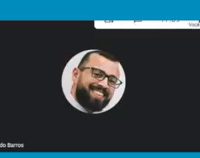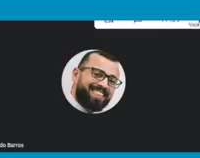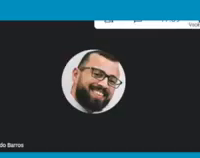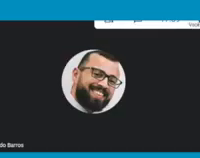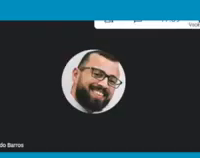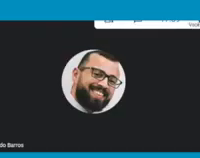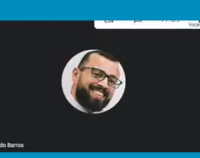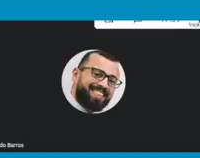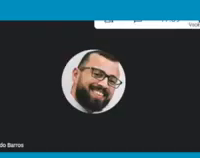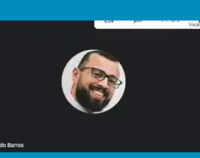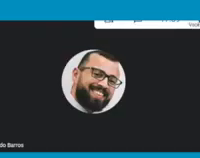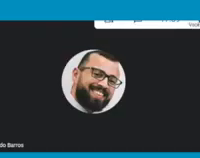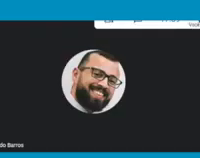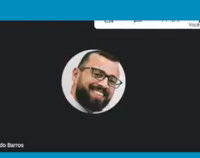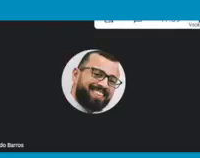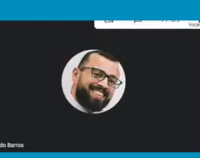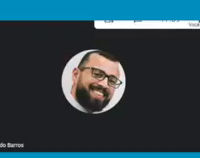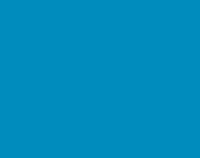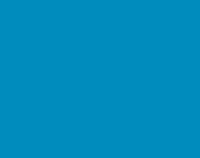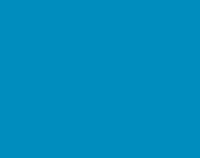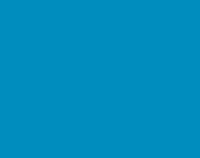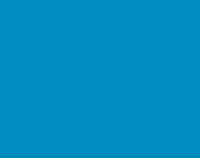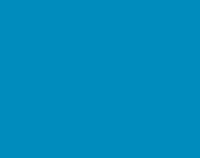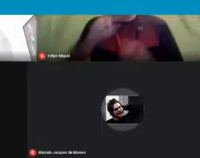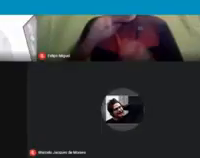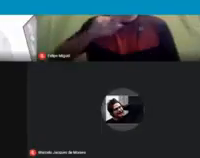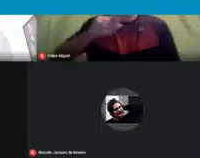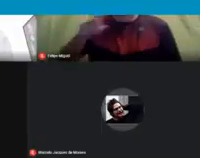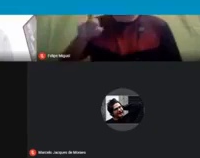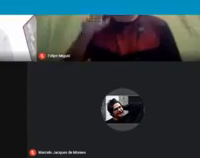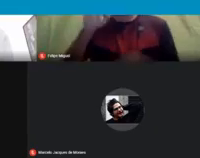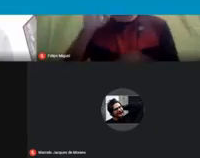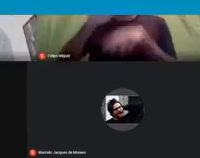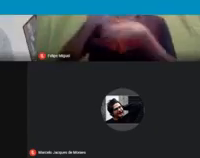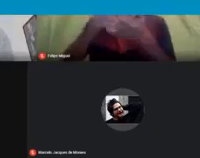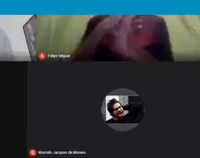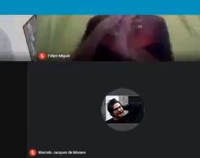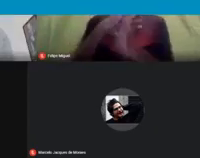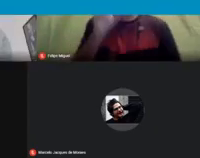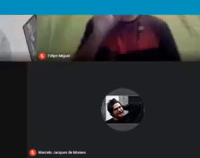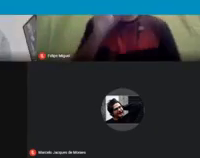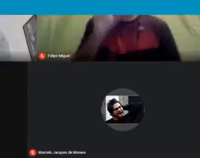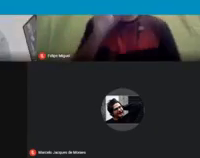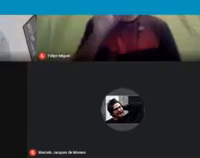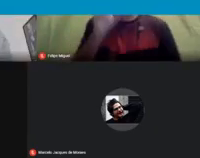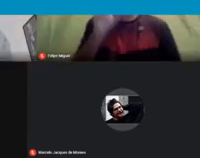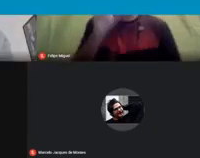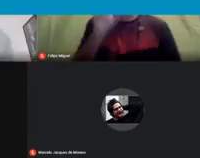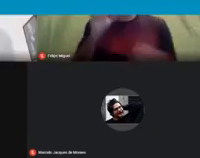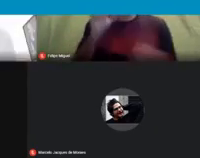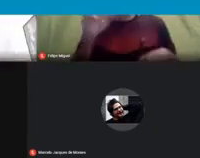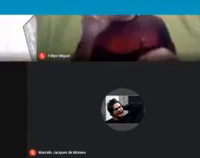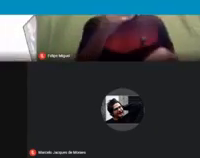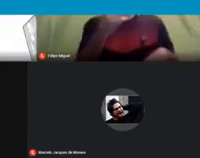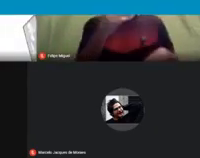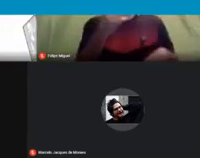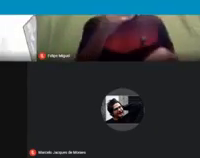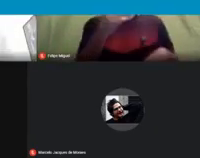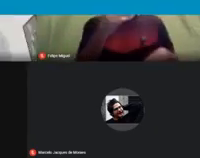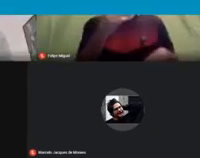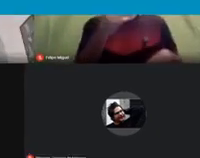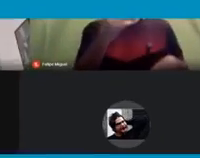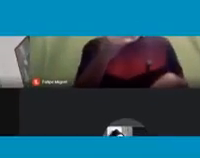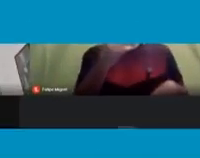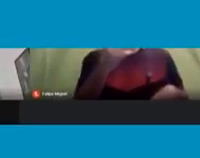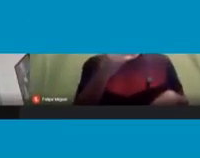questão não era racismo, era grana. Se você tivesse grana, você não era racista, não sentia racismo. Isso